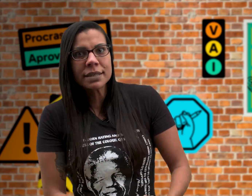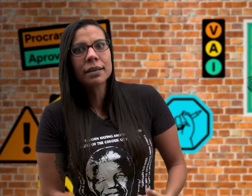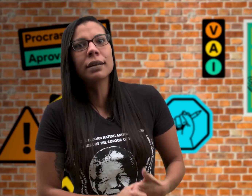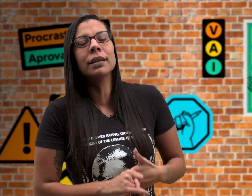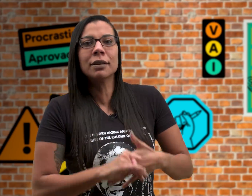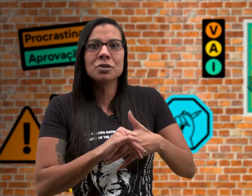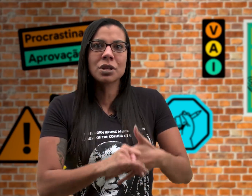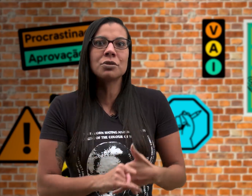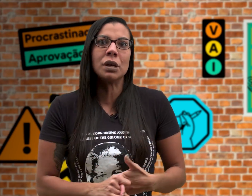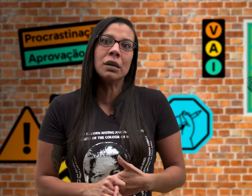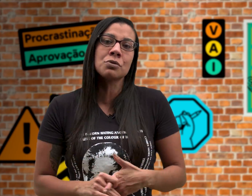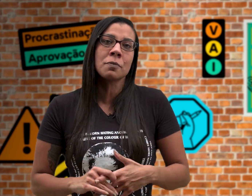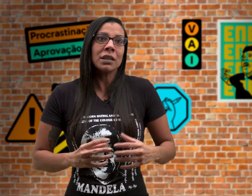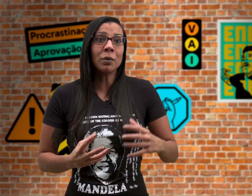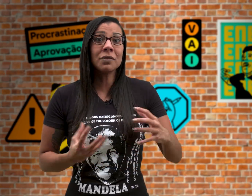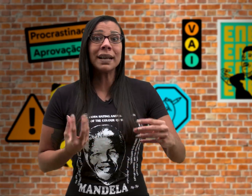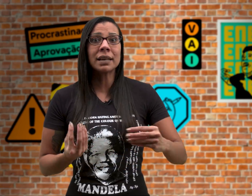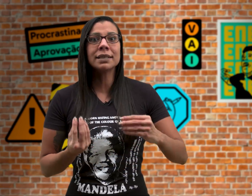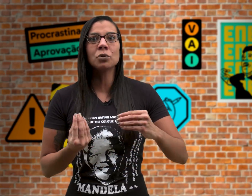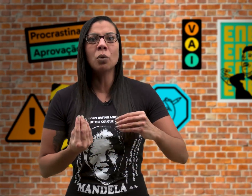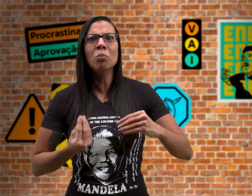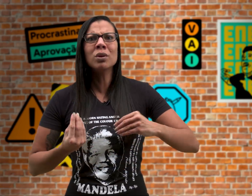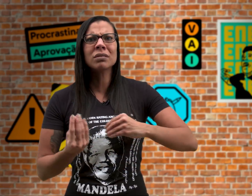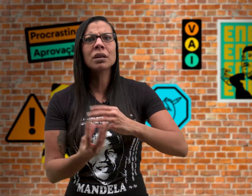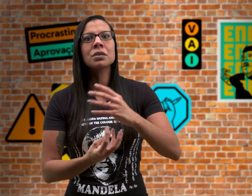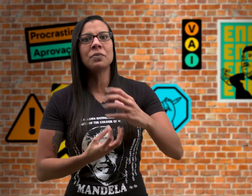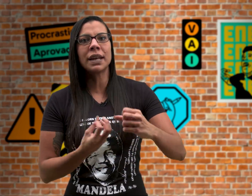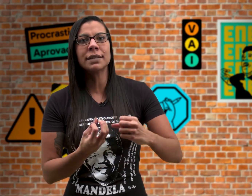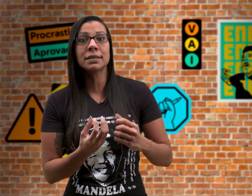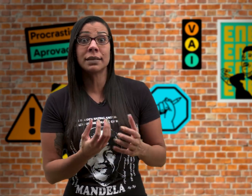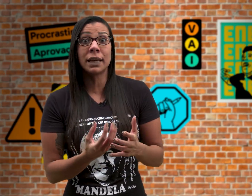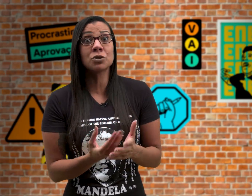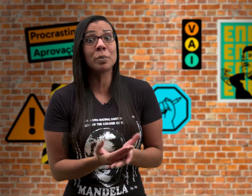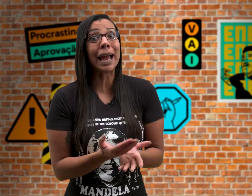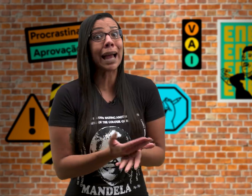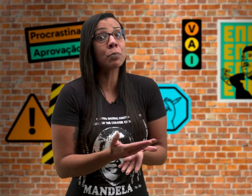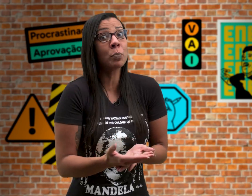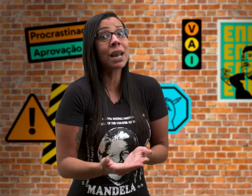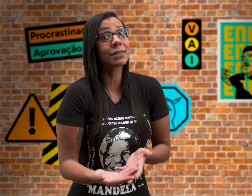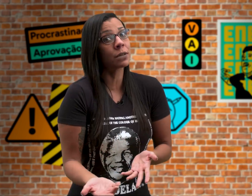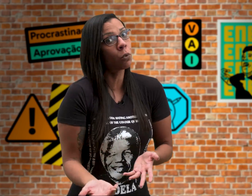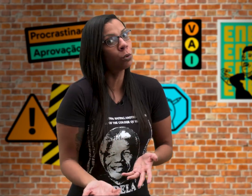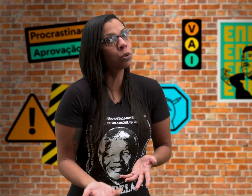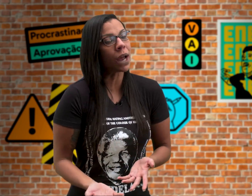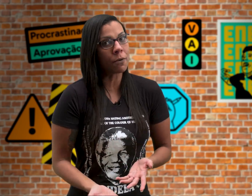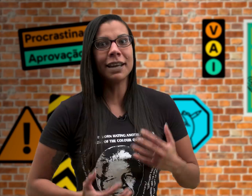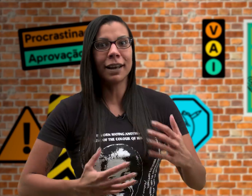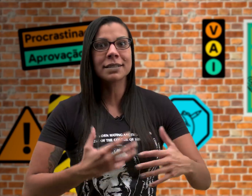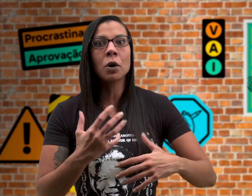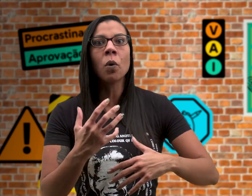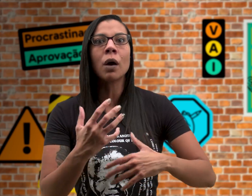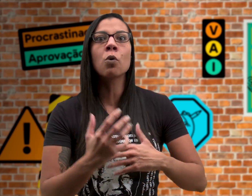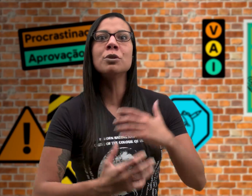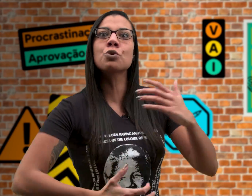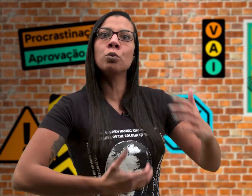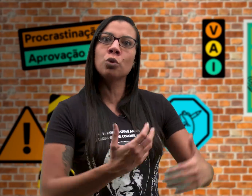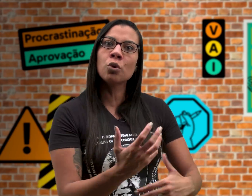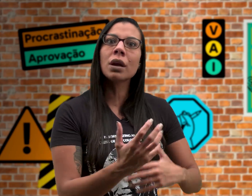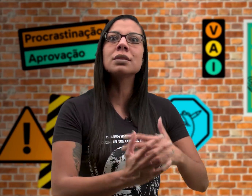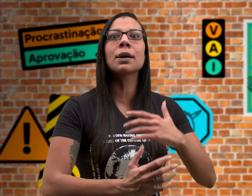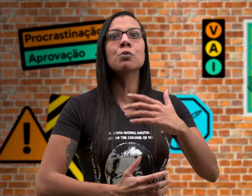própria polícia, né, nos Estados Unidos. Então ele vai trazendo muitas referências até sobre apropriação cultural em relação a